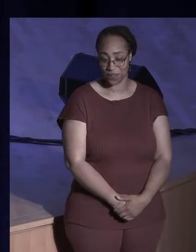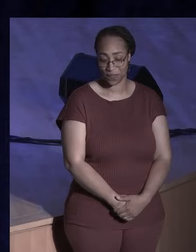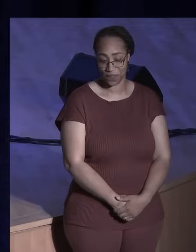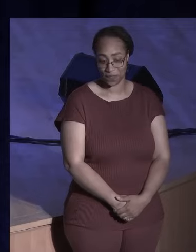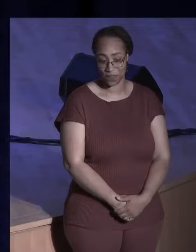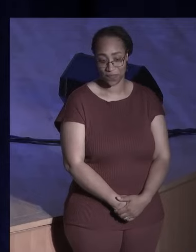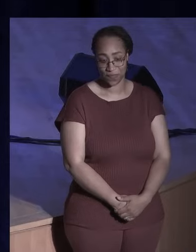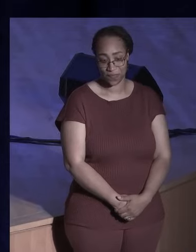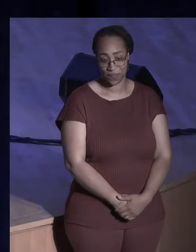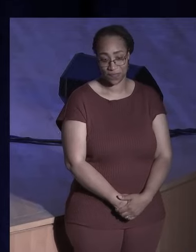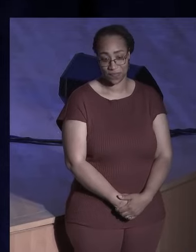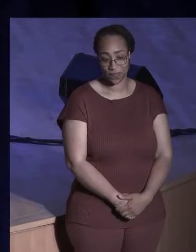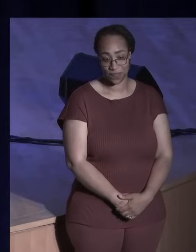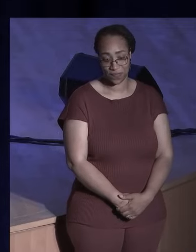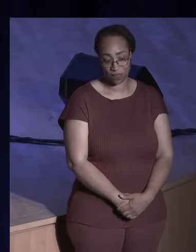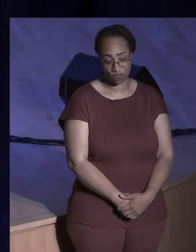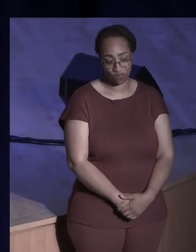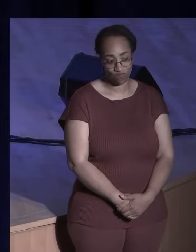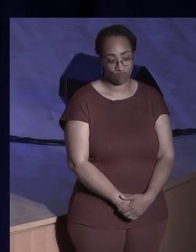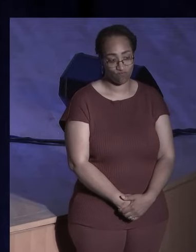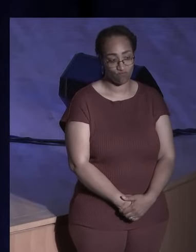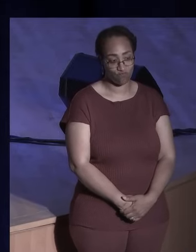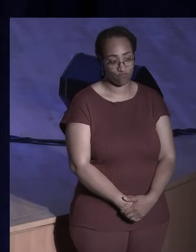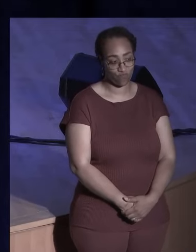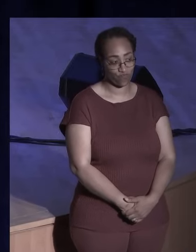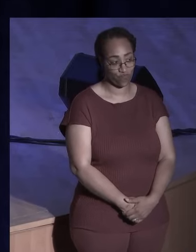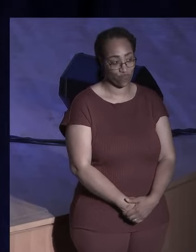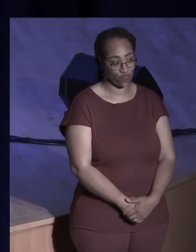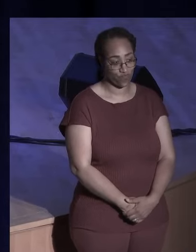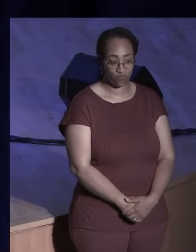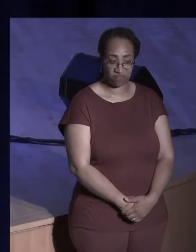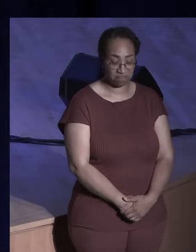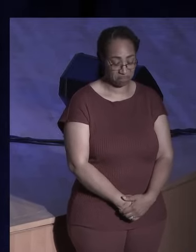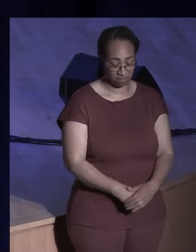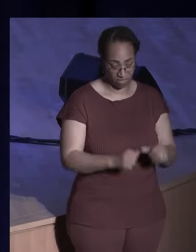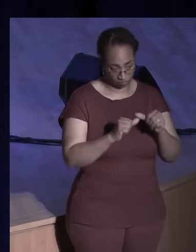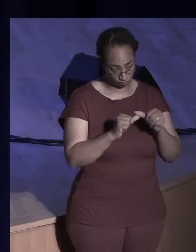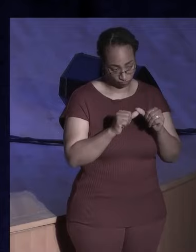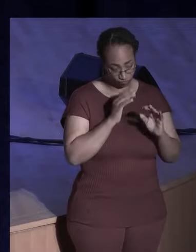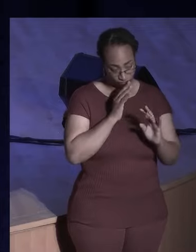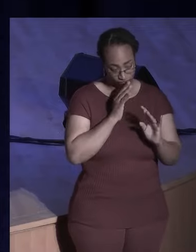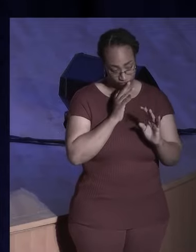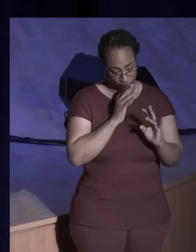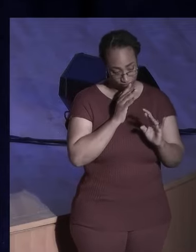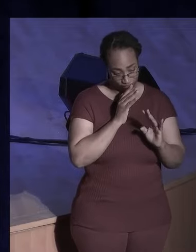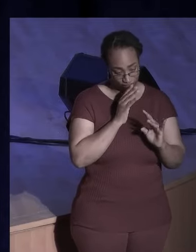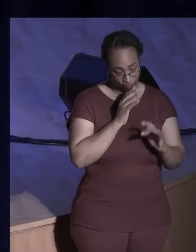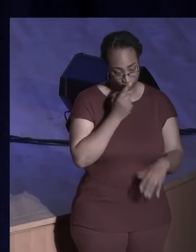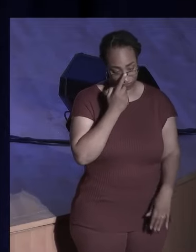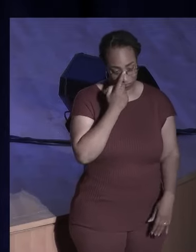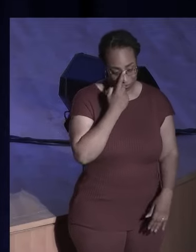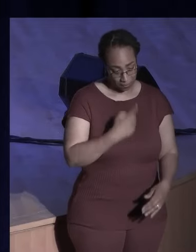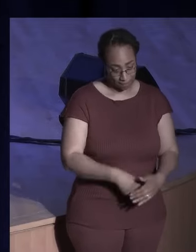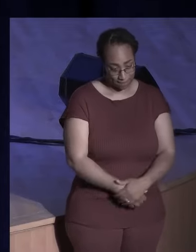mākou, I ko mākou home me ka palekana. E ia ko mākou pule o iai o oukou no mamua, o oukou no māhope, o